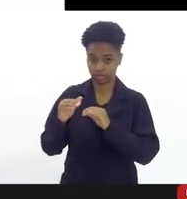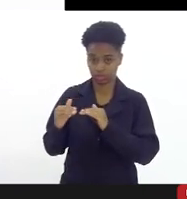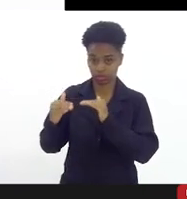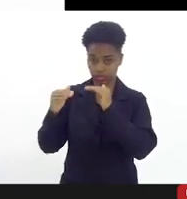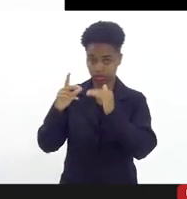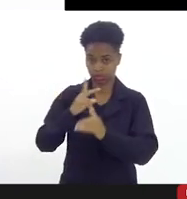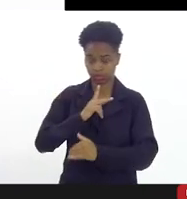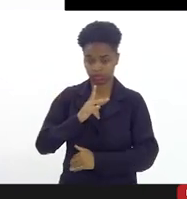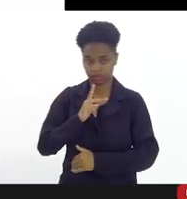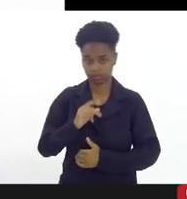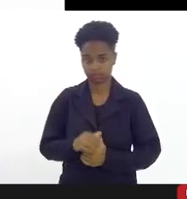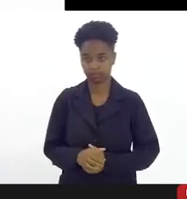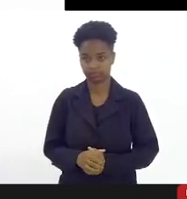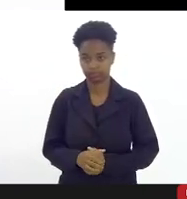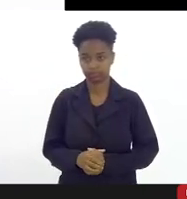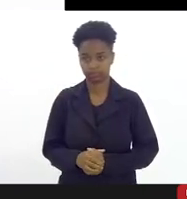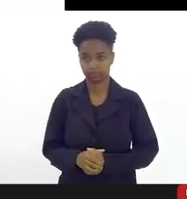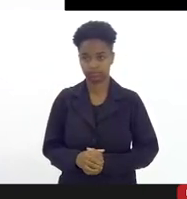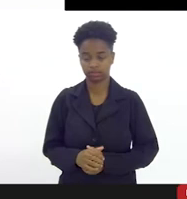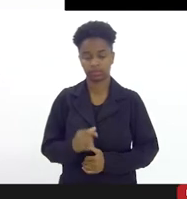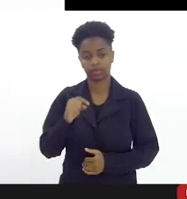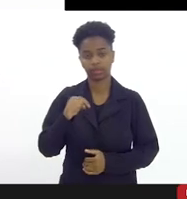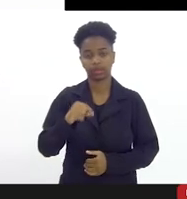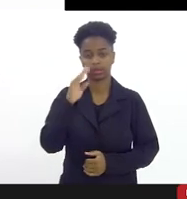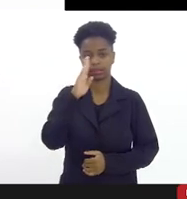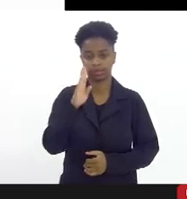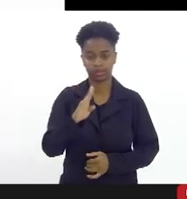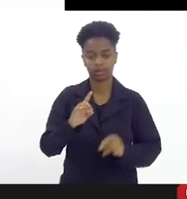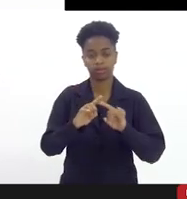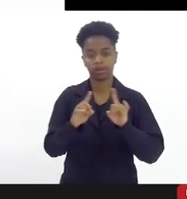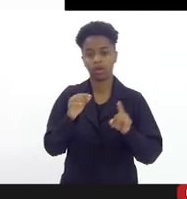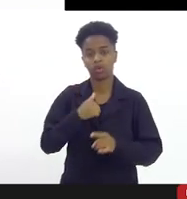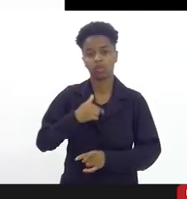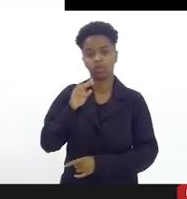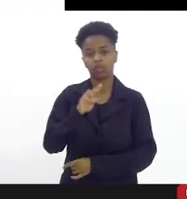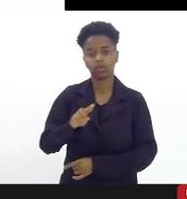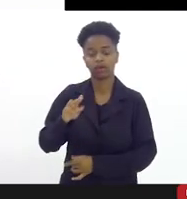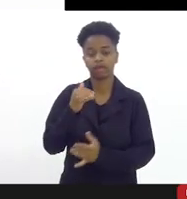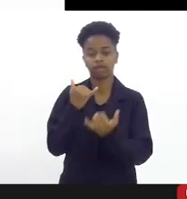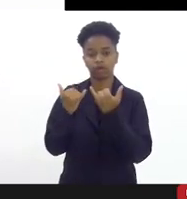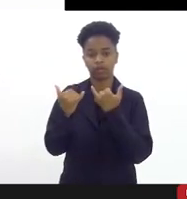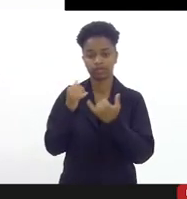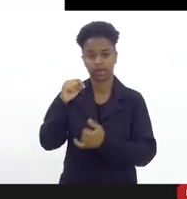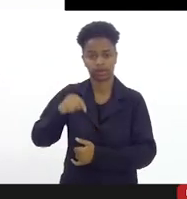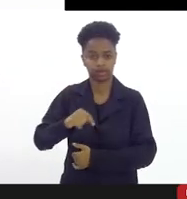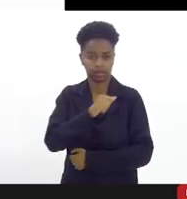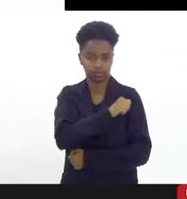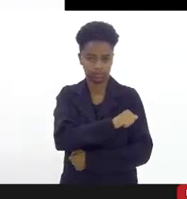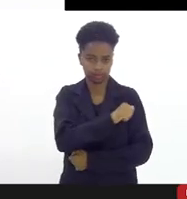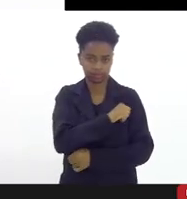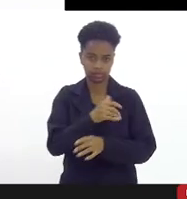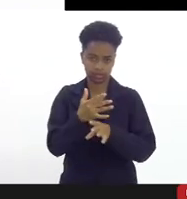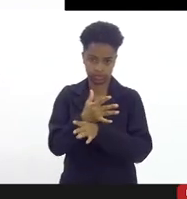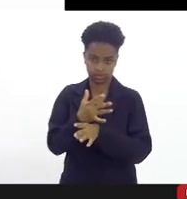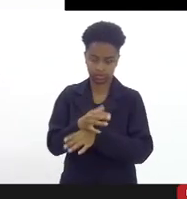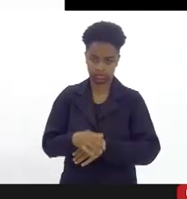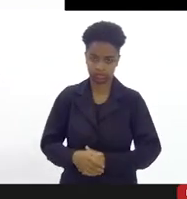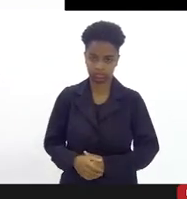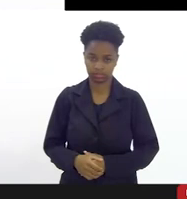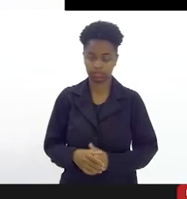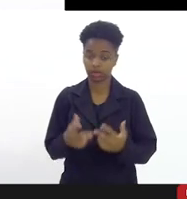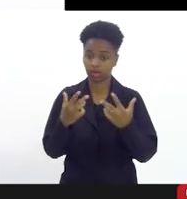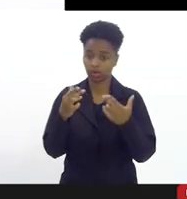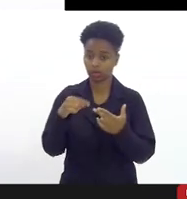privado no Brasil mas aqui eu tô usando informações basicamente do município do Rio de Janeiro como vocês